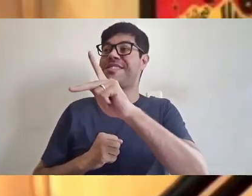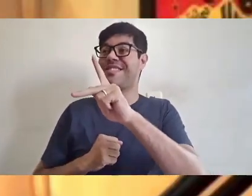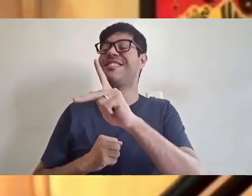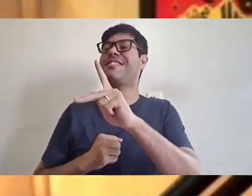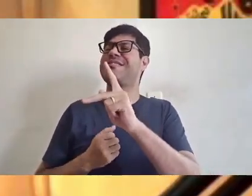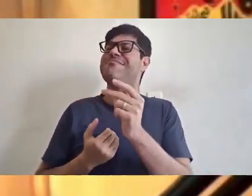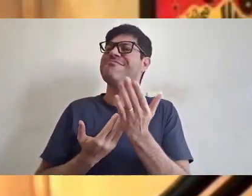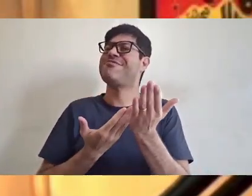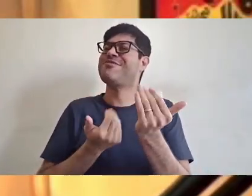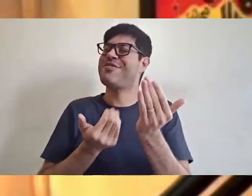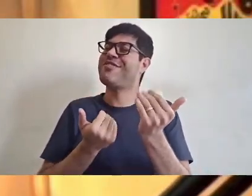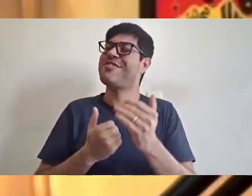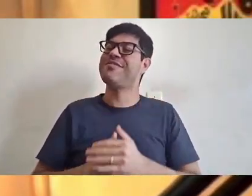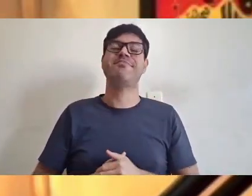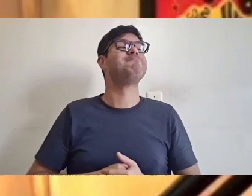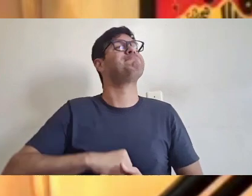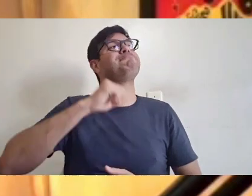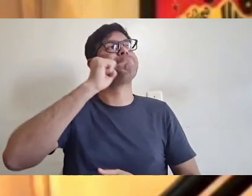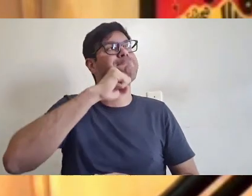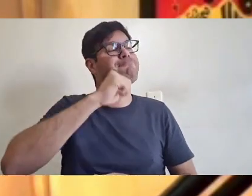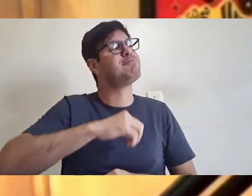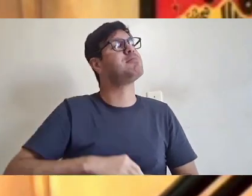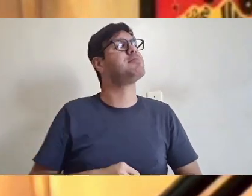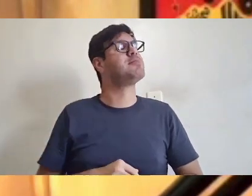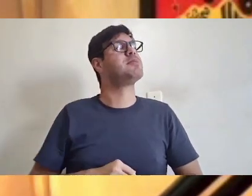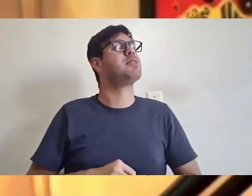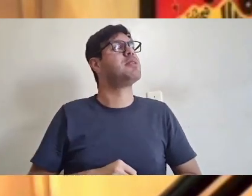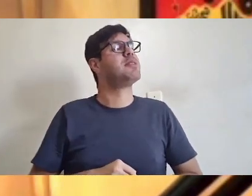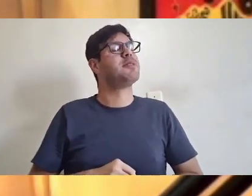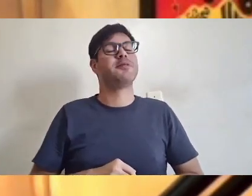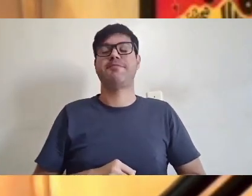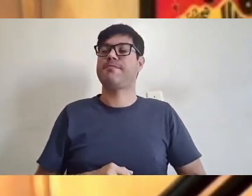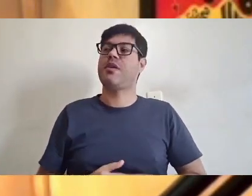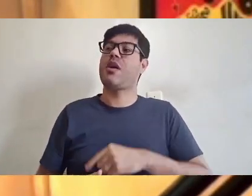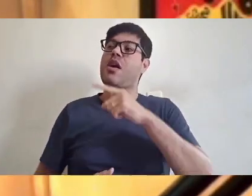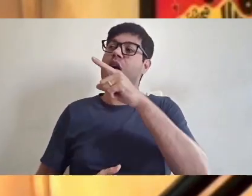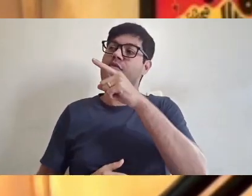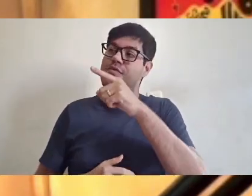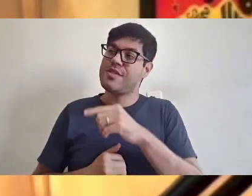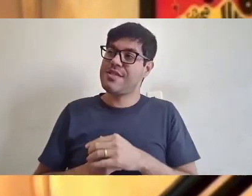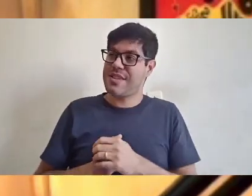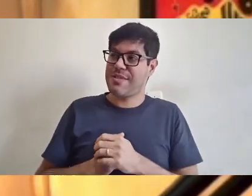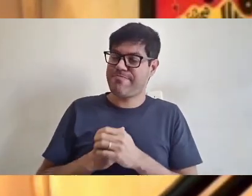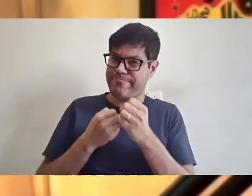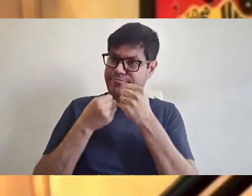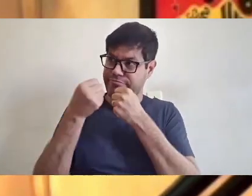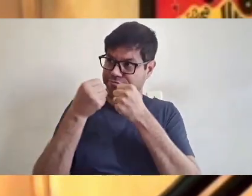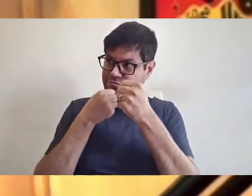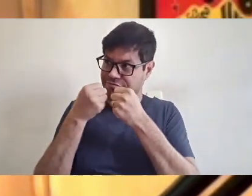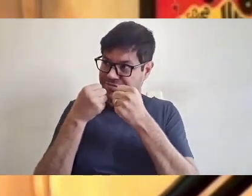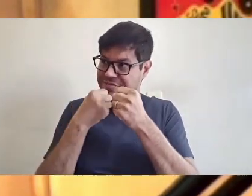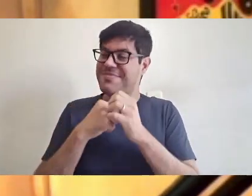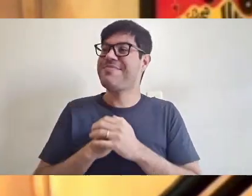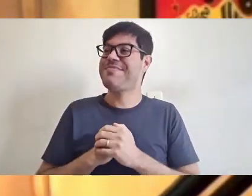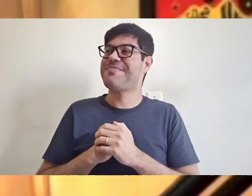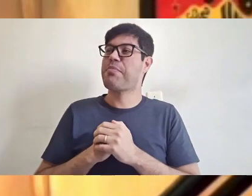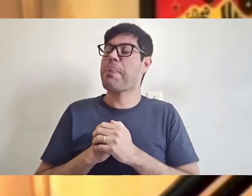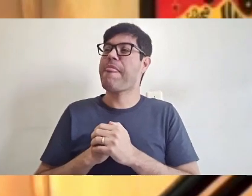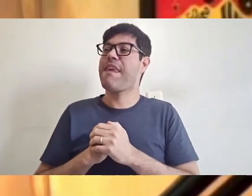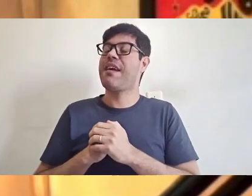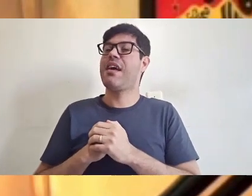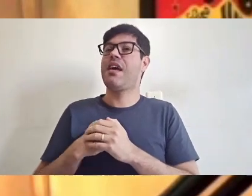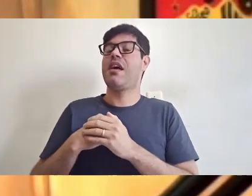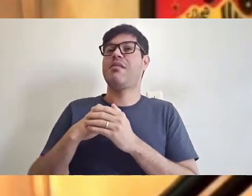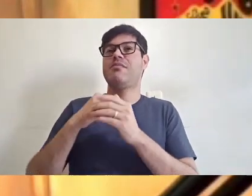o Pedro, e a sua carreira esportiva, né? Eu tive o prazer de ser seu repórter de campo, né? É verdade. Isso foi aqui na